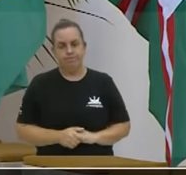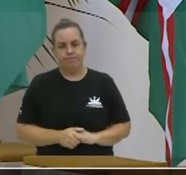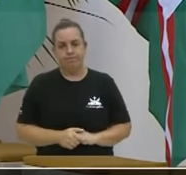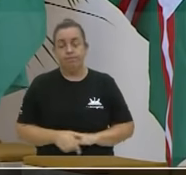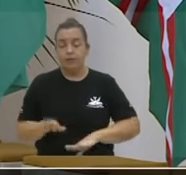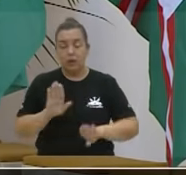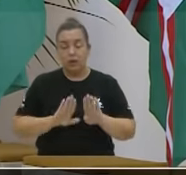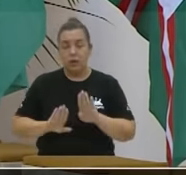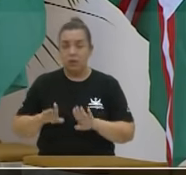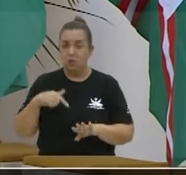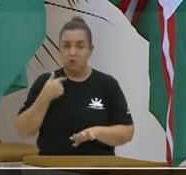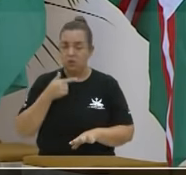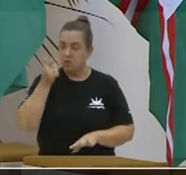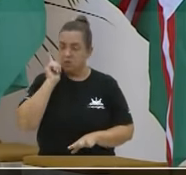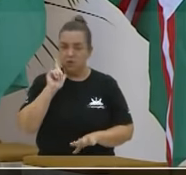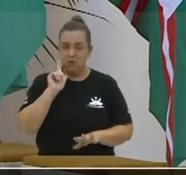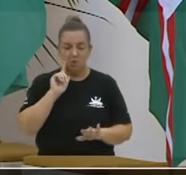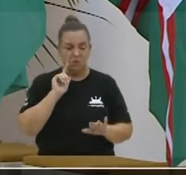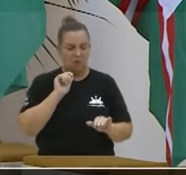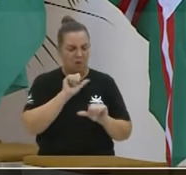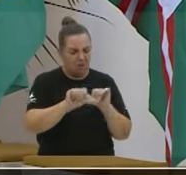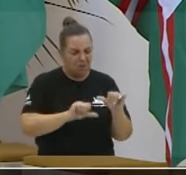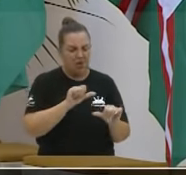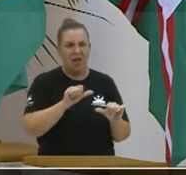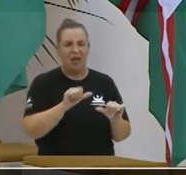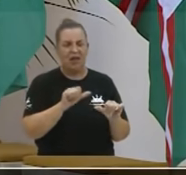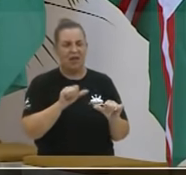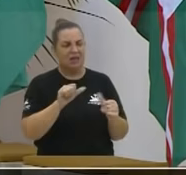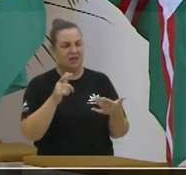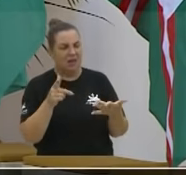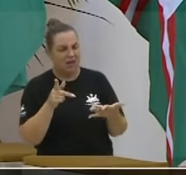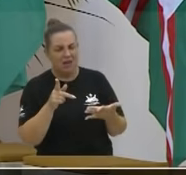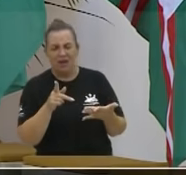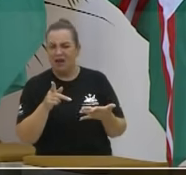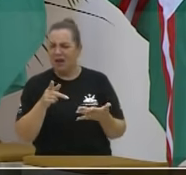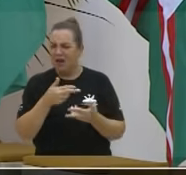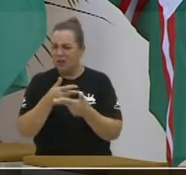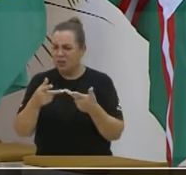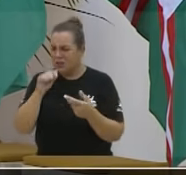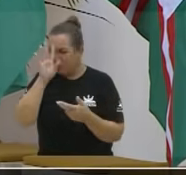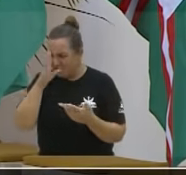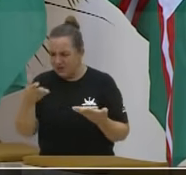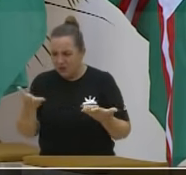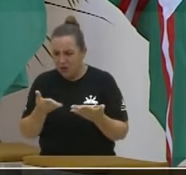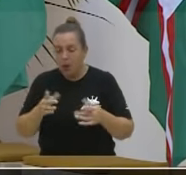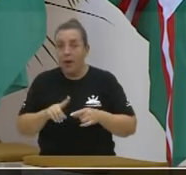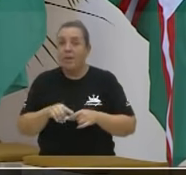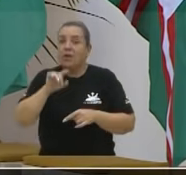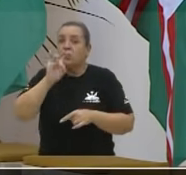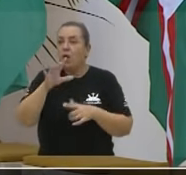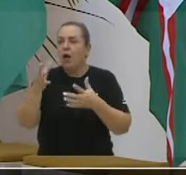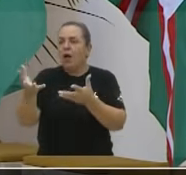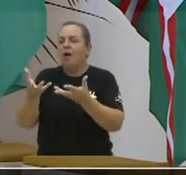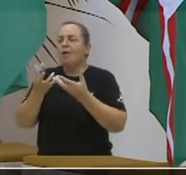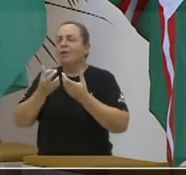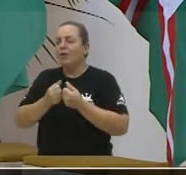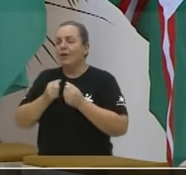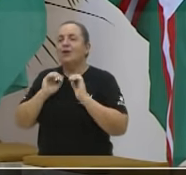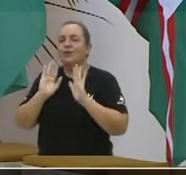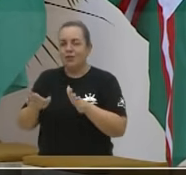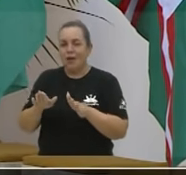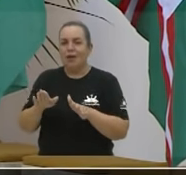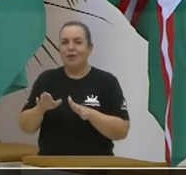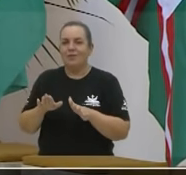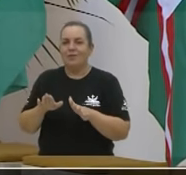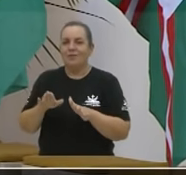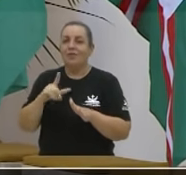talvez não consigamos mudar a realidade inteira, mas só o acolhimento já é ser Betânia.